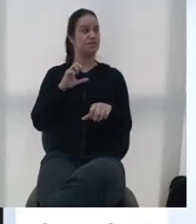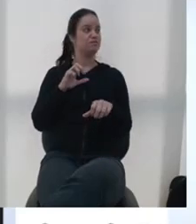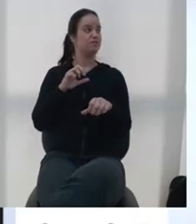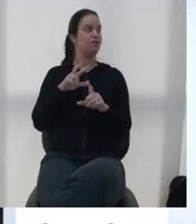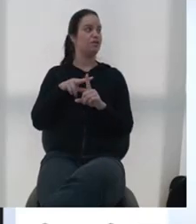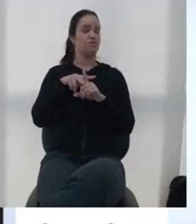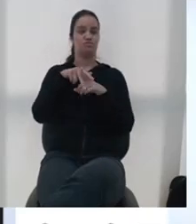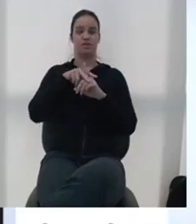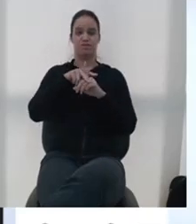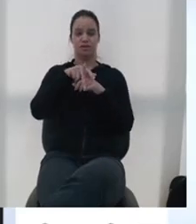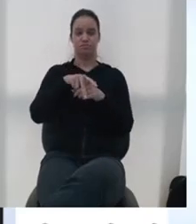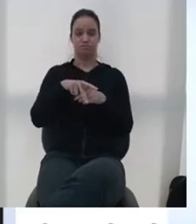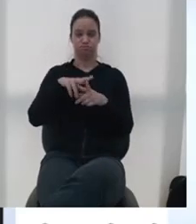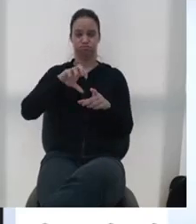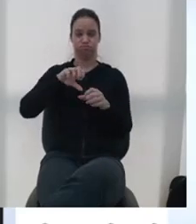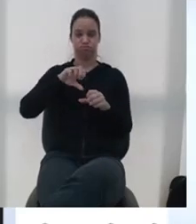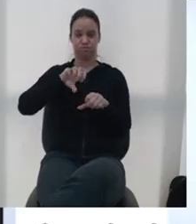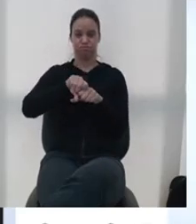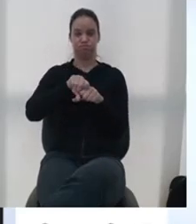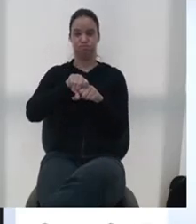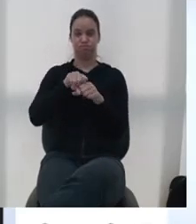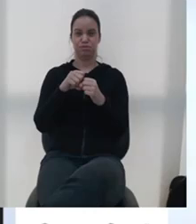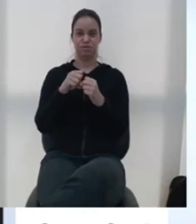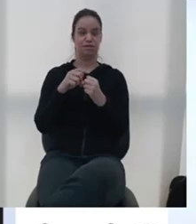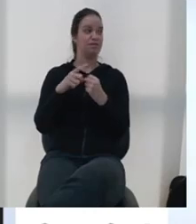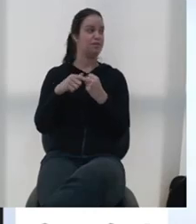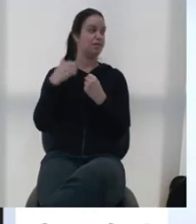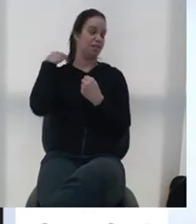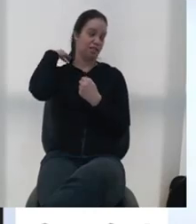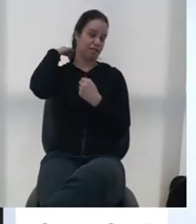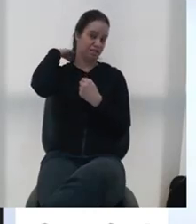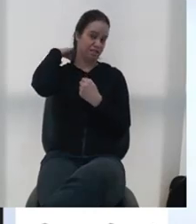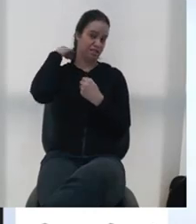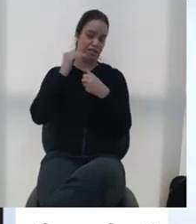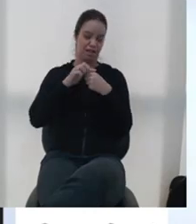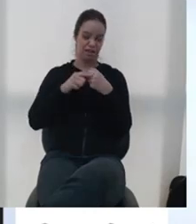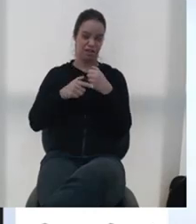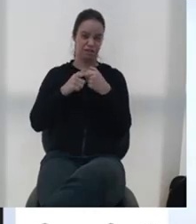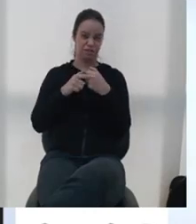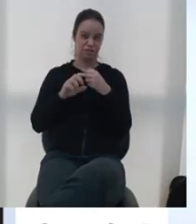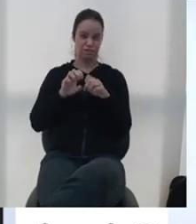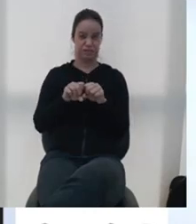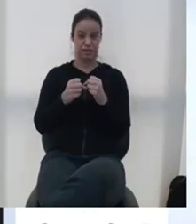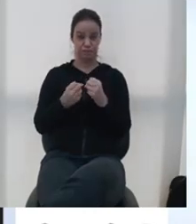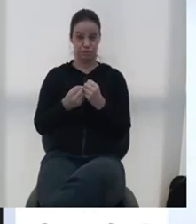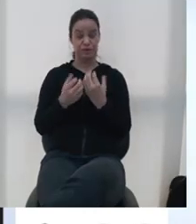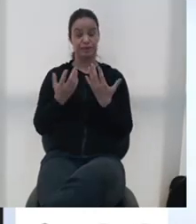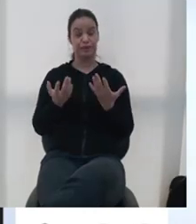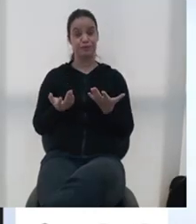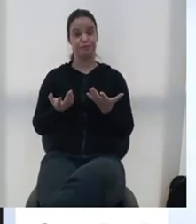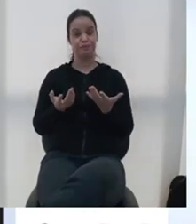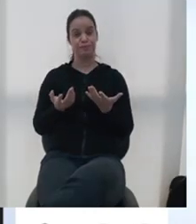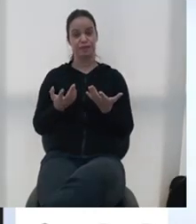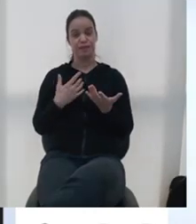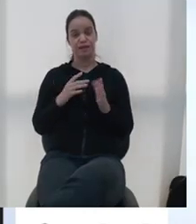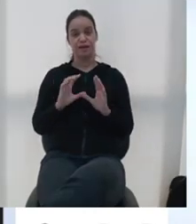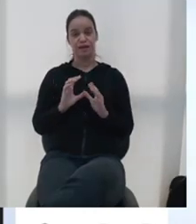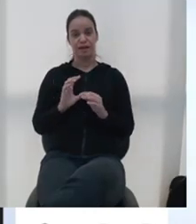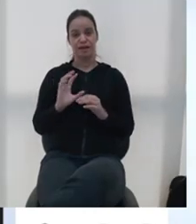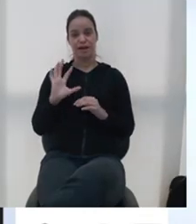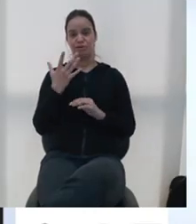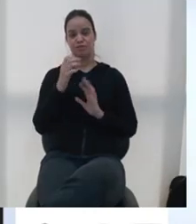2011, onde procurei uma senhora para me defender, abrir as ações, e ela cometeu crimes e